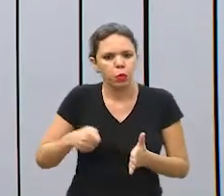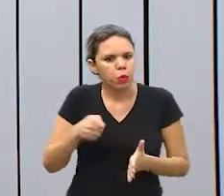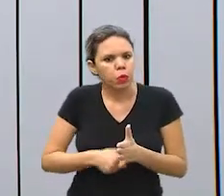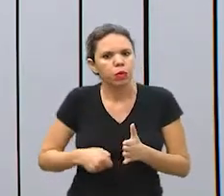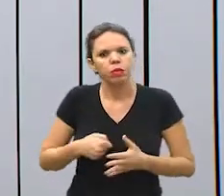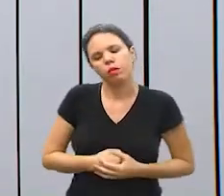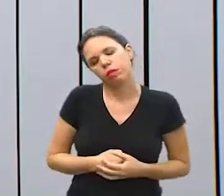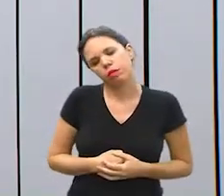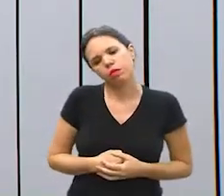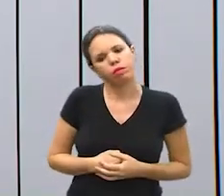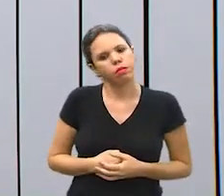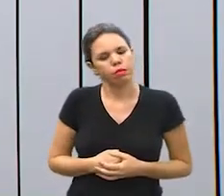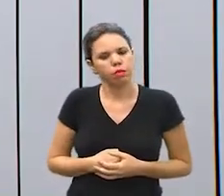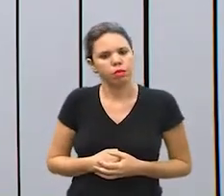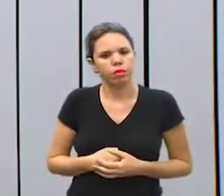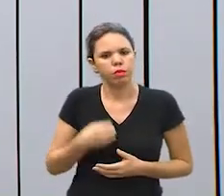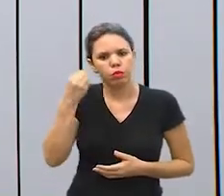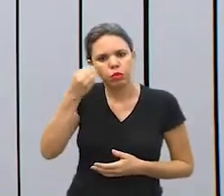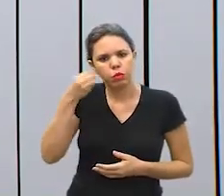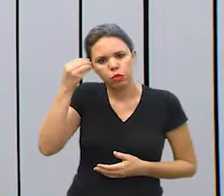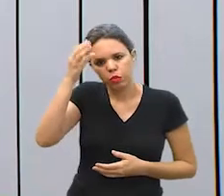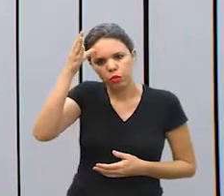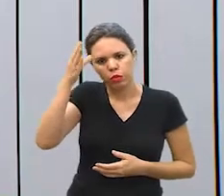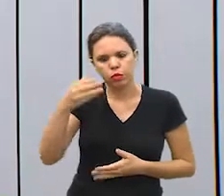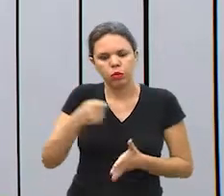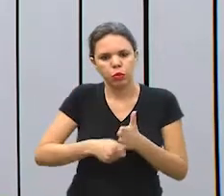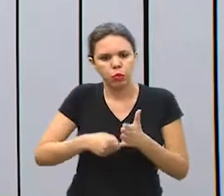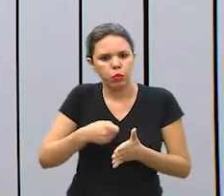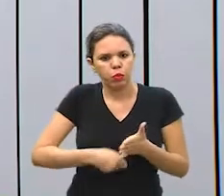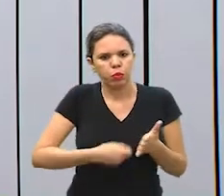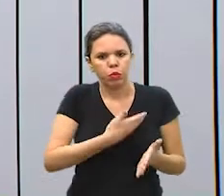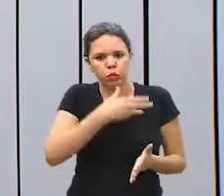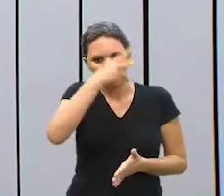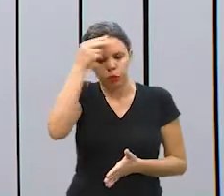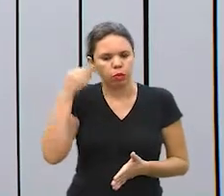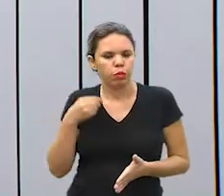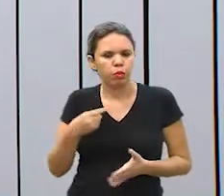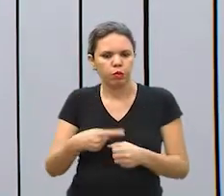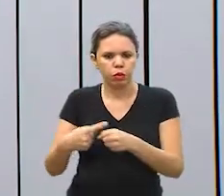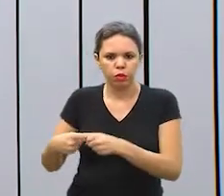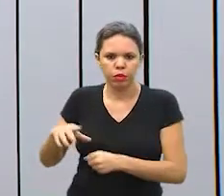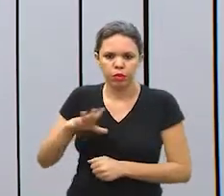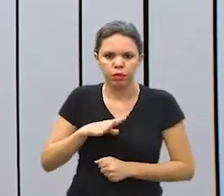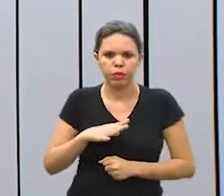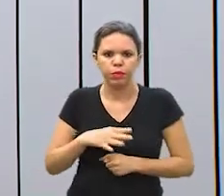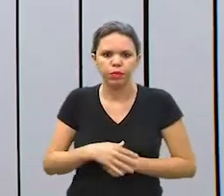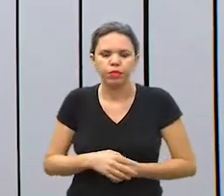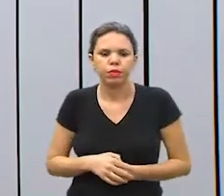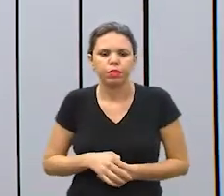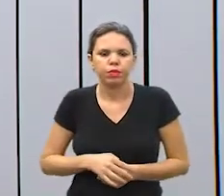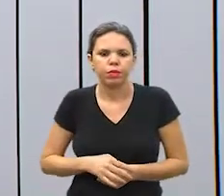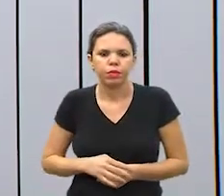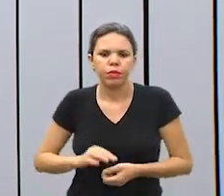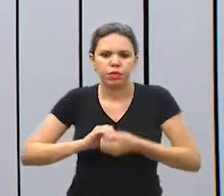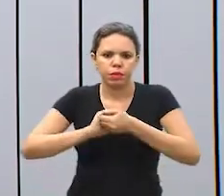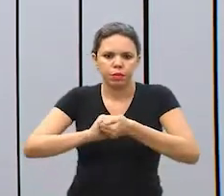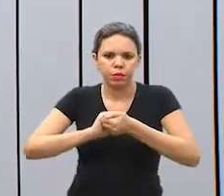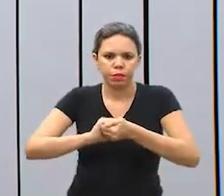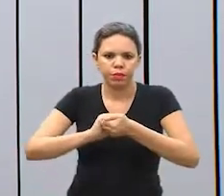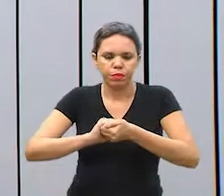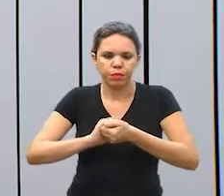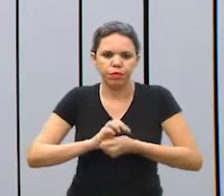e tremenda conhecedora das políticas públicas do nosso município, a quem eu saúdo